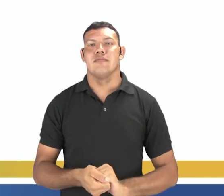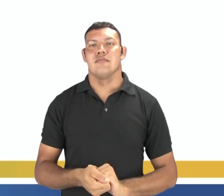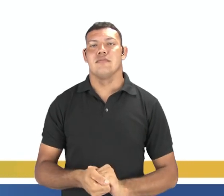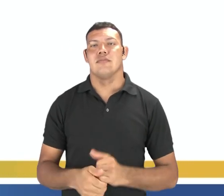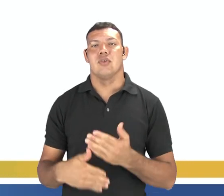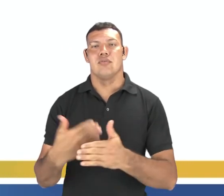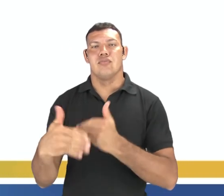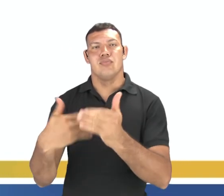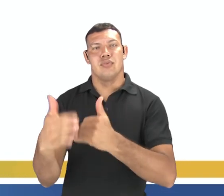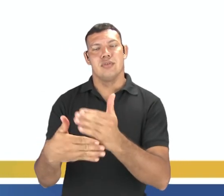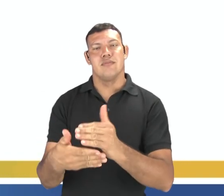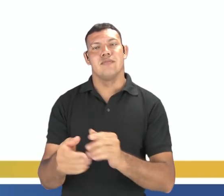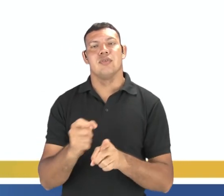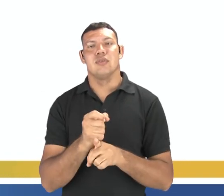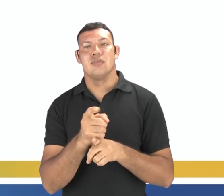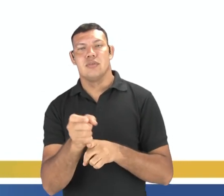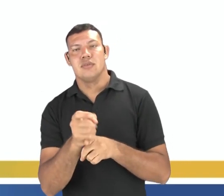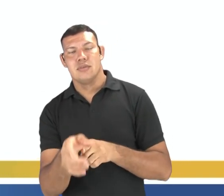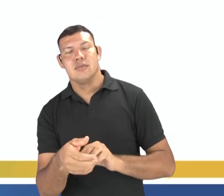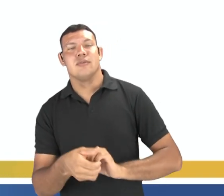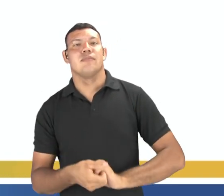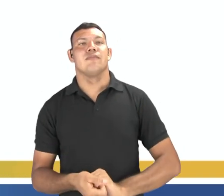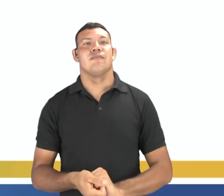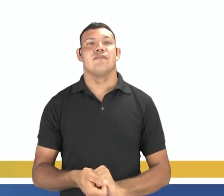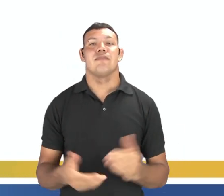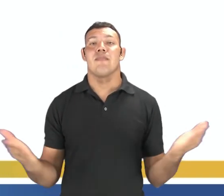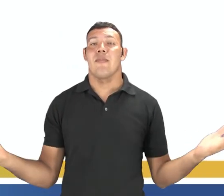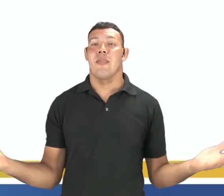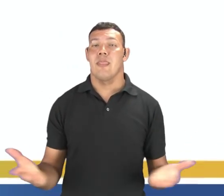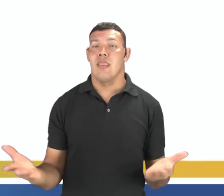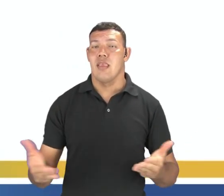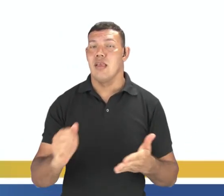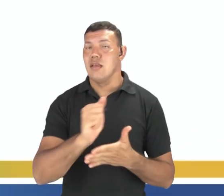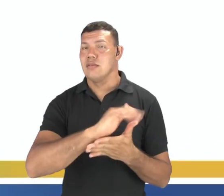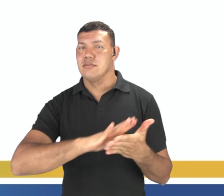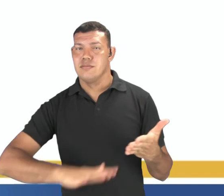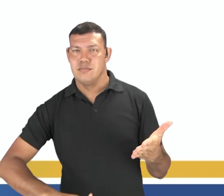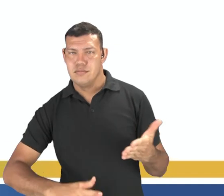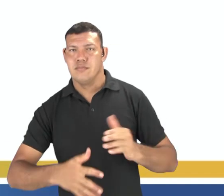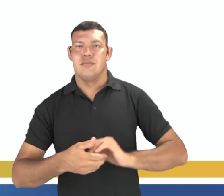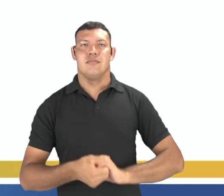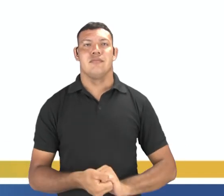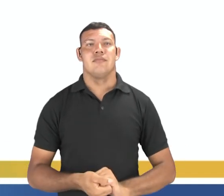a fase secretora. Então, vamos à atividade.